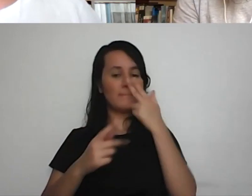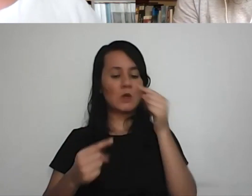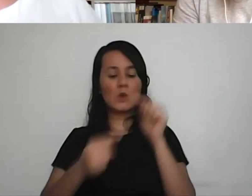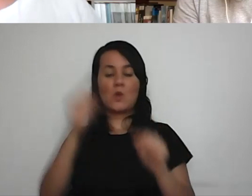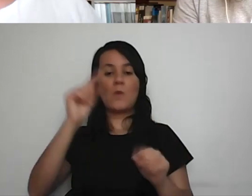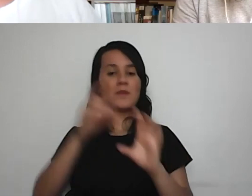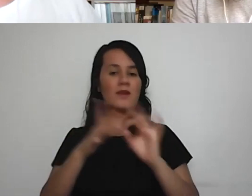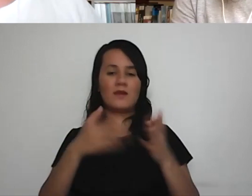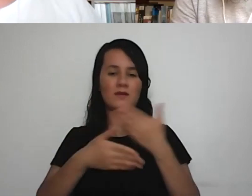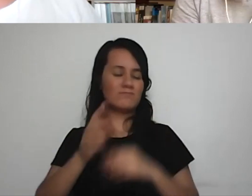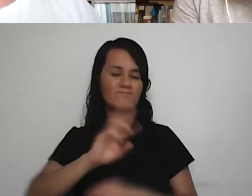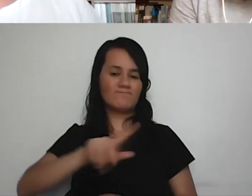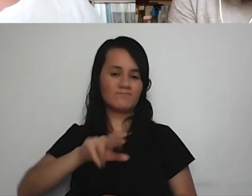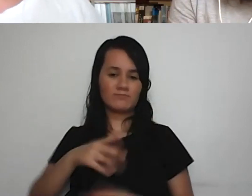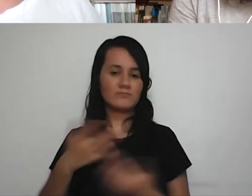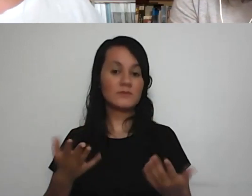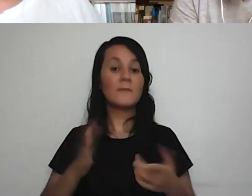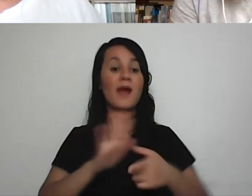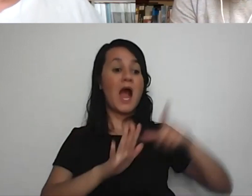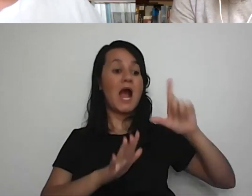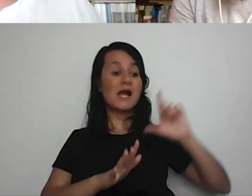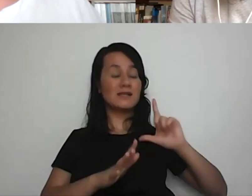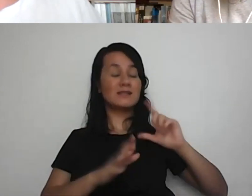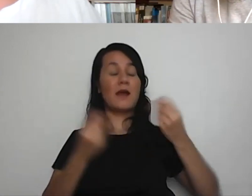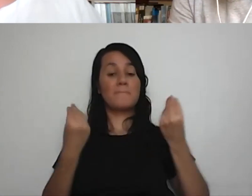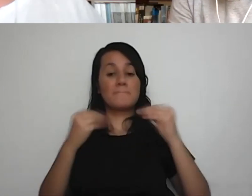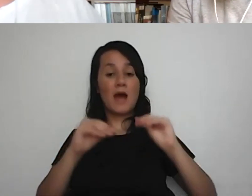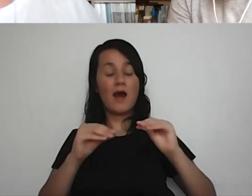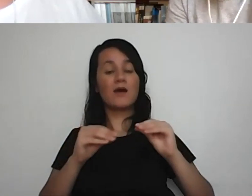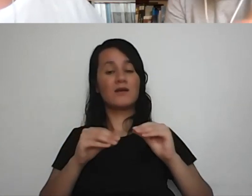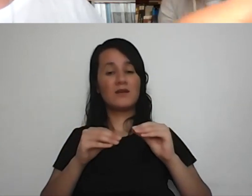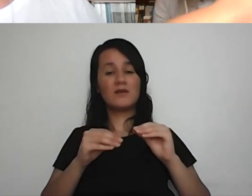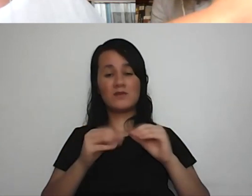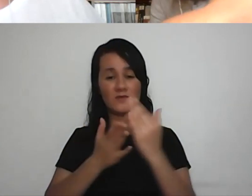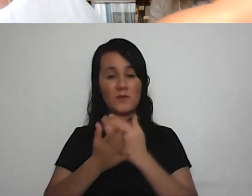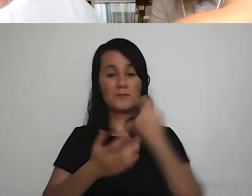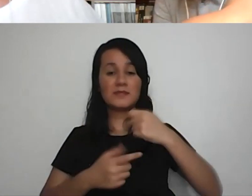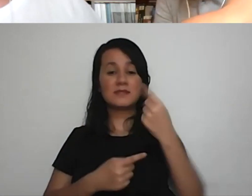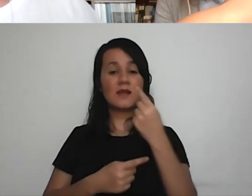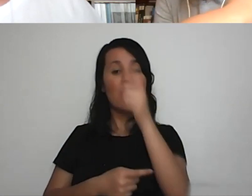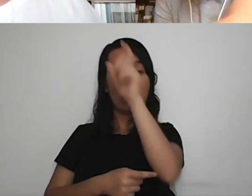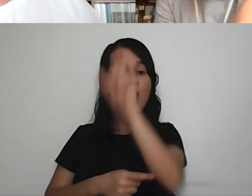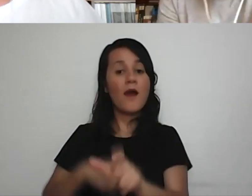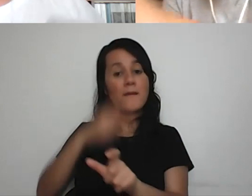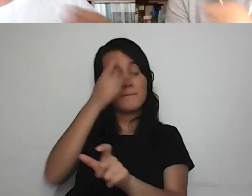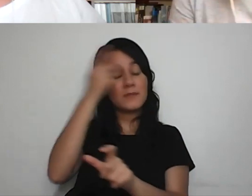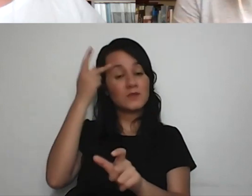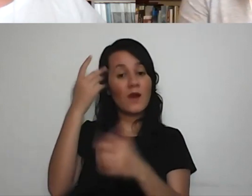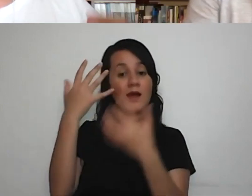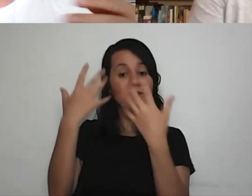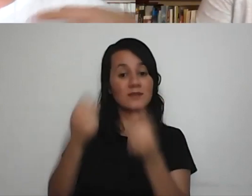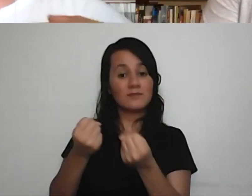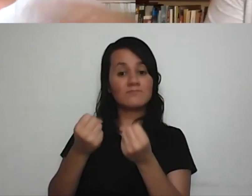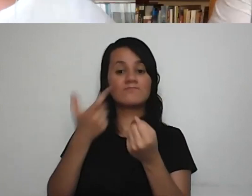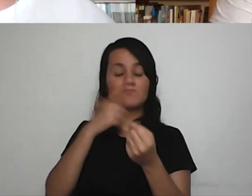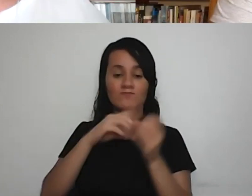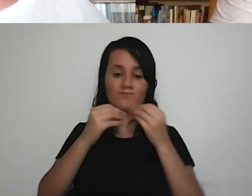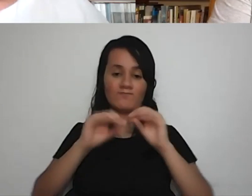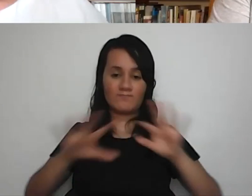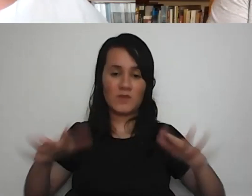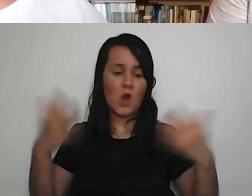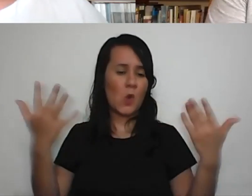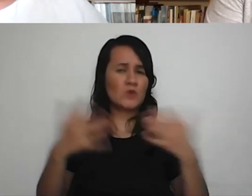democráticos. Mas antes, você lançar um livro, primeiro que você tinha que convencer era o editor, né? Agora não tem mais isso, você tem